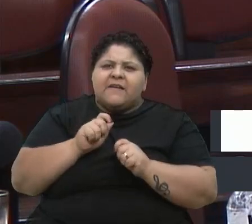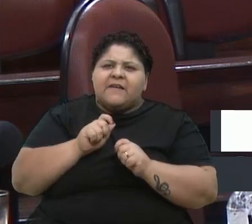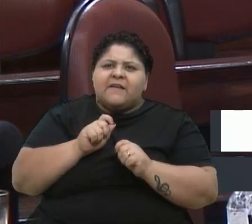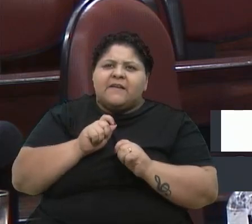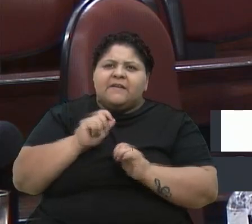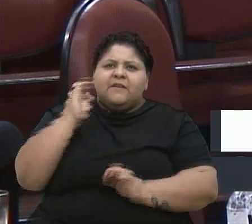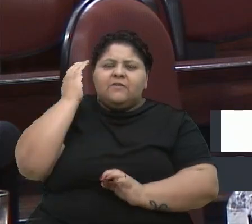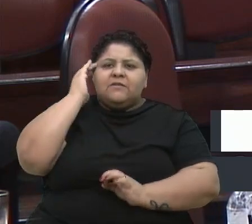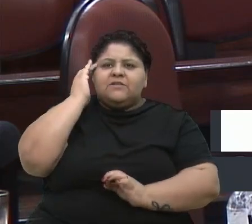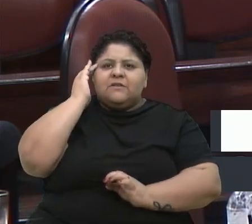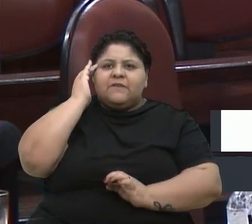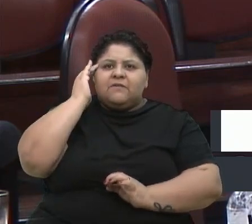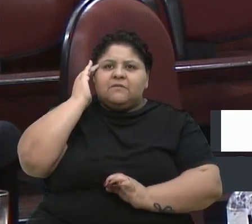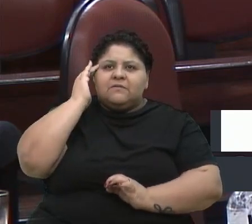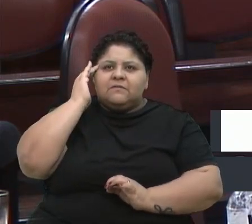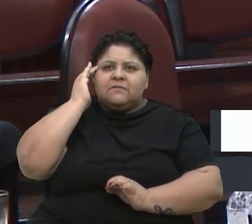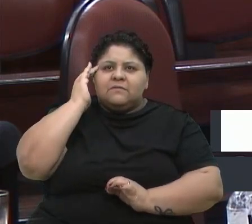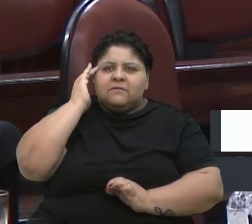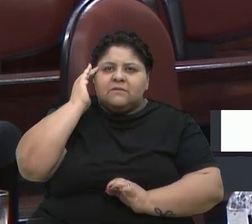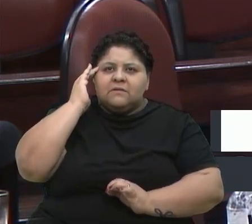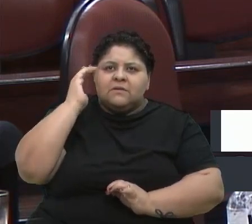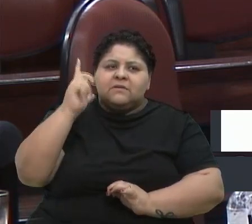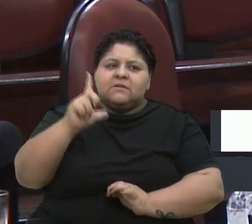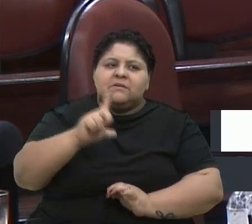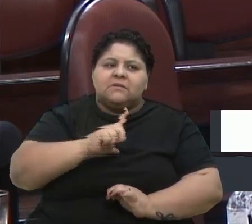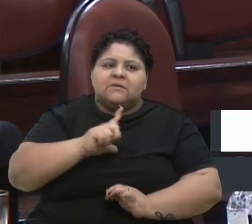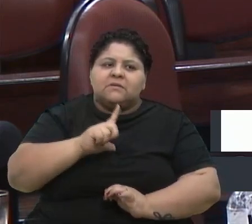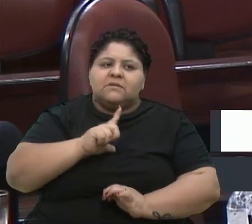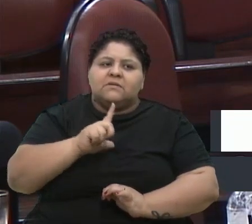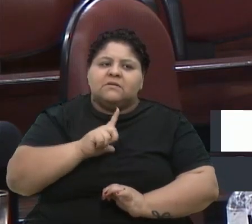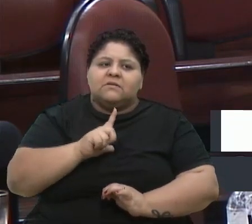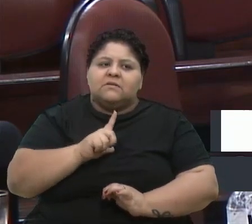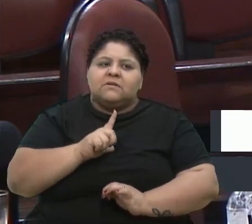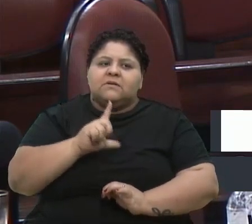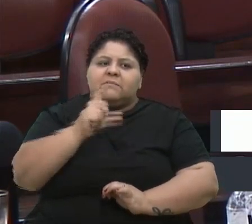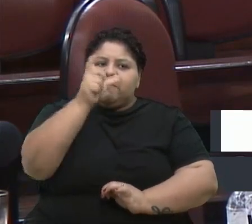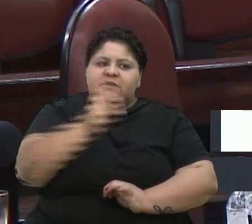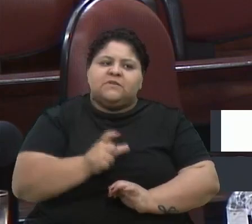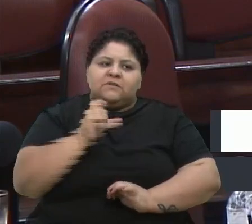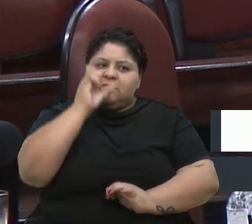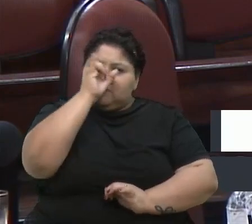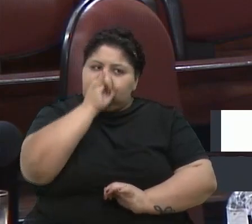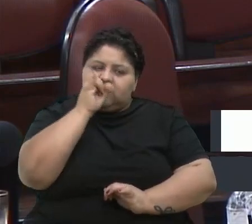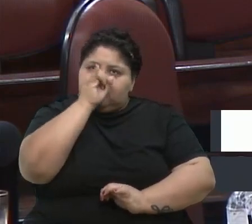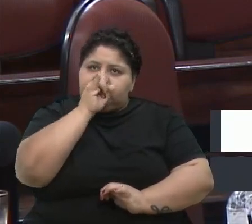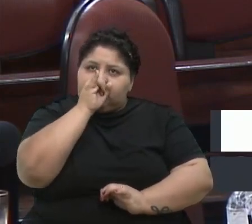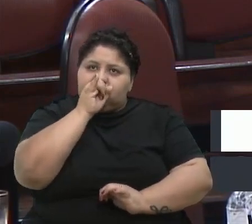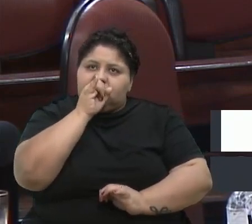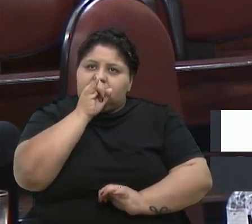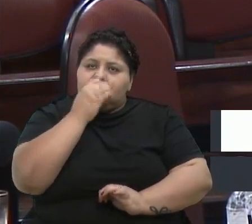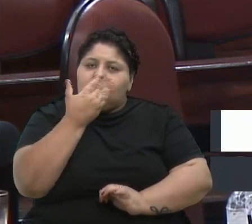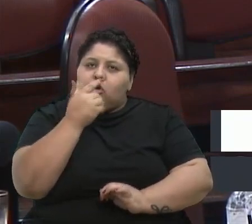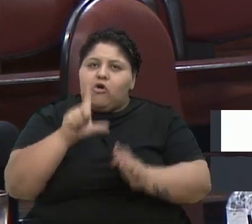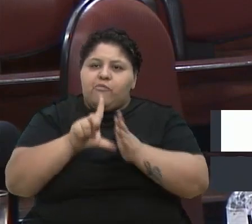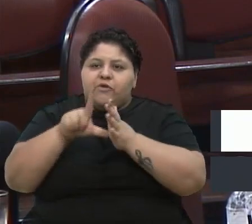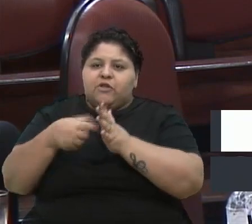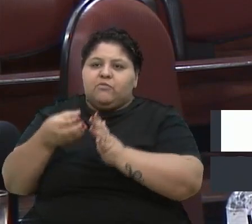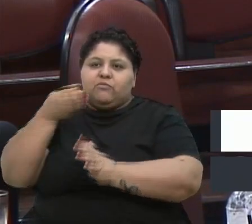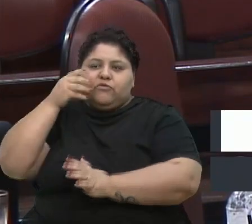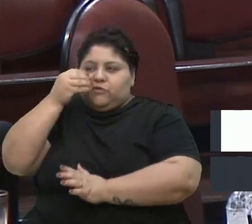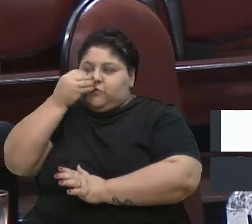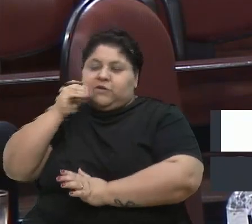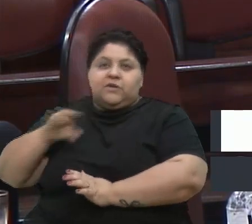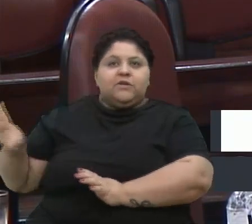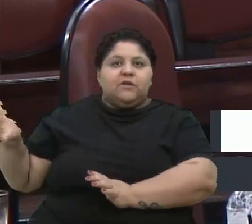Sabia? Aí tem uns que fazem bingo de emendas parlamentares, fazem tipo uma loteria federal. E ainda põe vereador segurar faixa aqui que